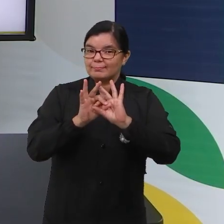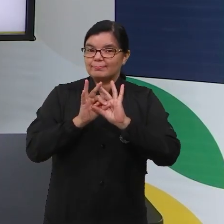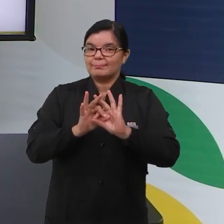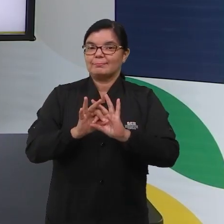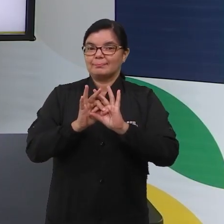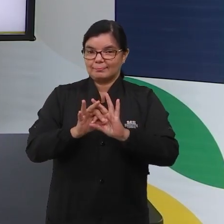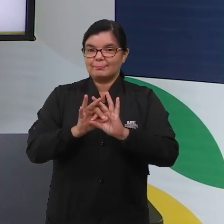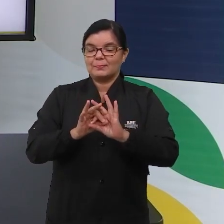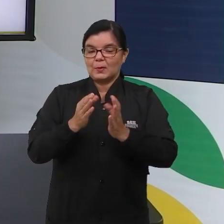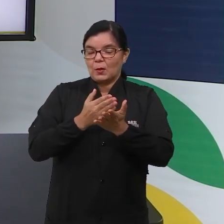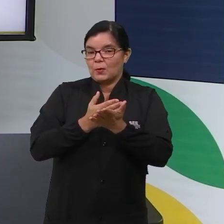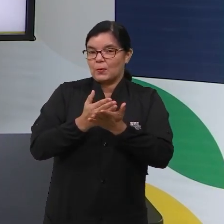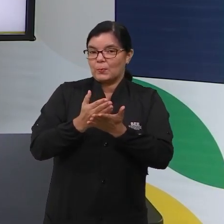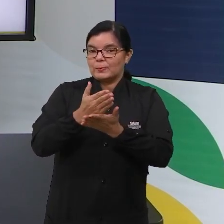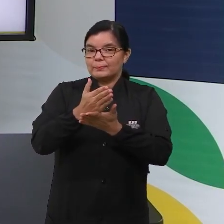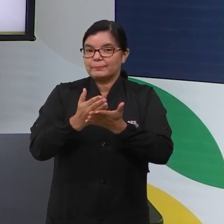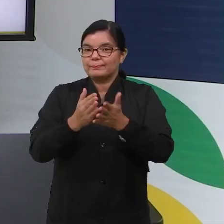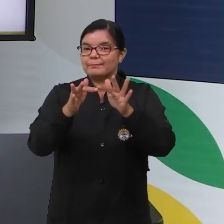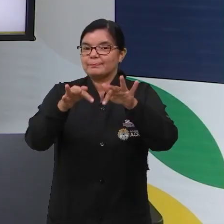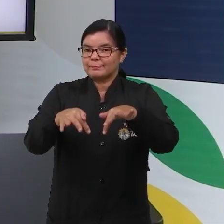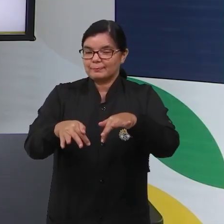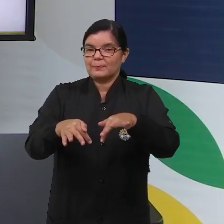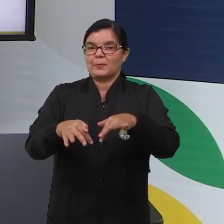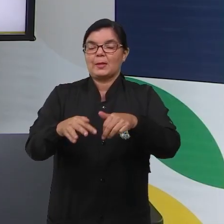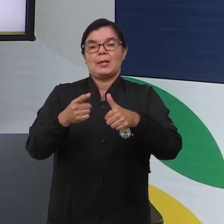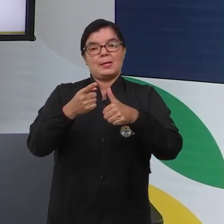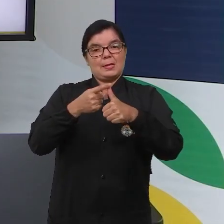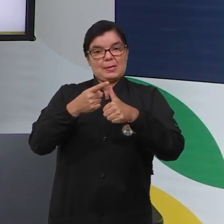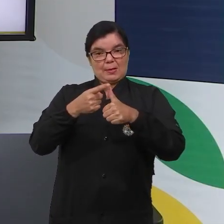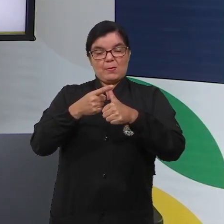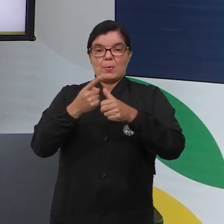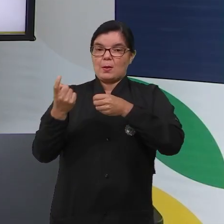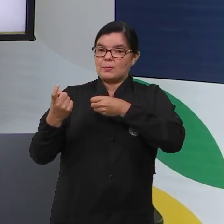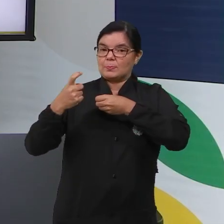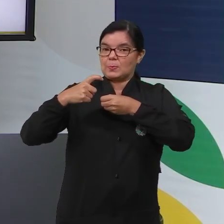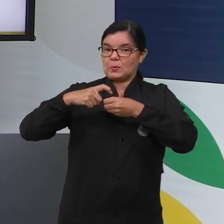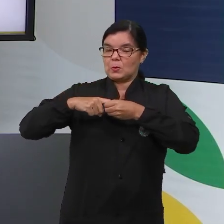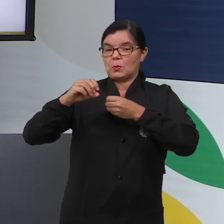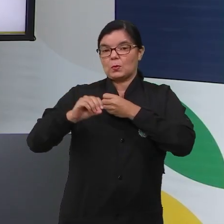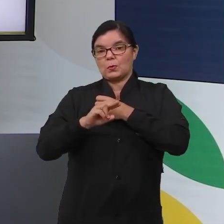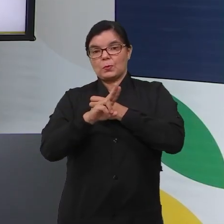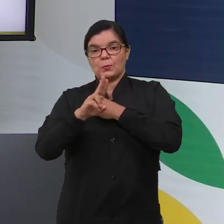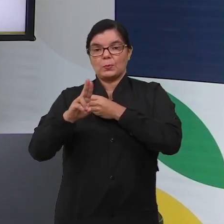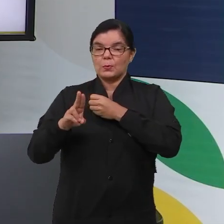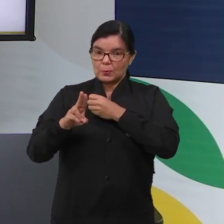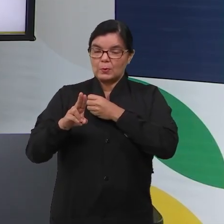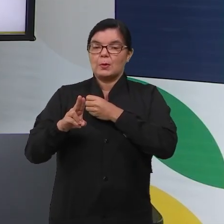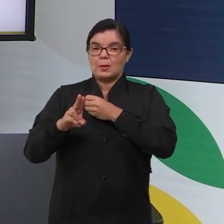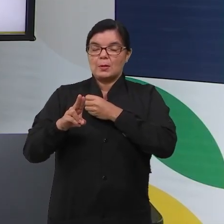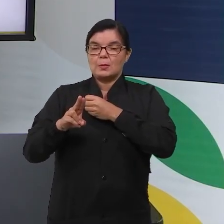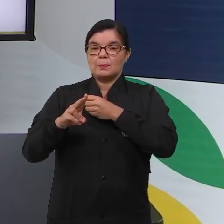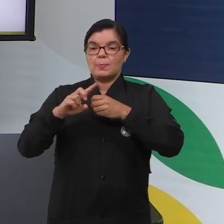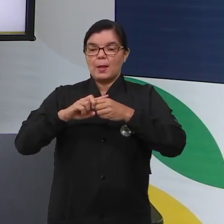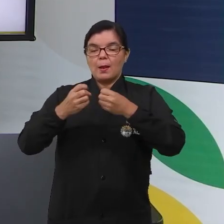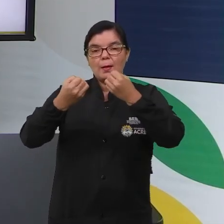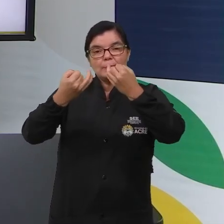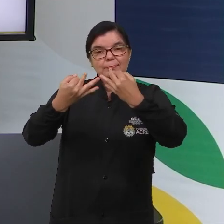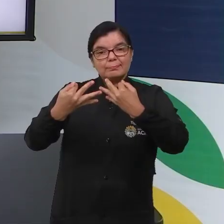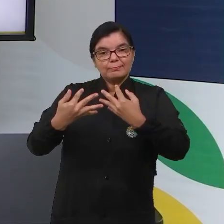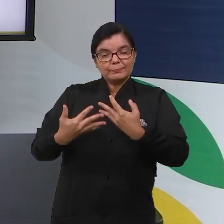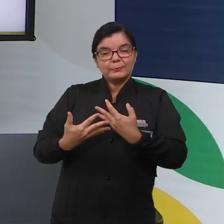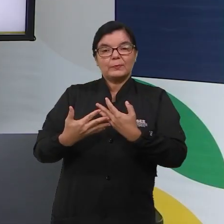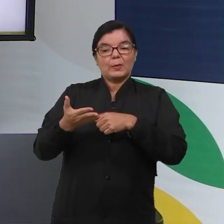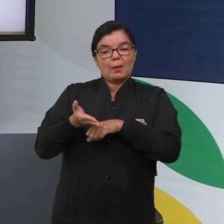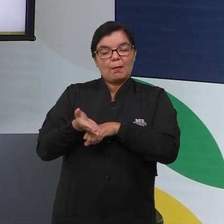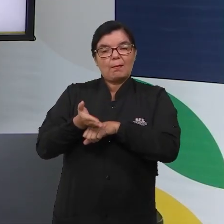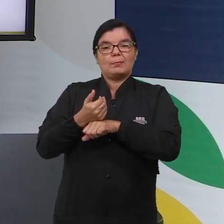harmonia, com começo, meio e fim, seja pela retomada ou seja pela pré-definição ali do que